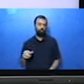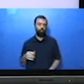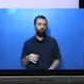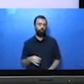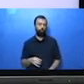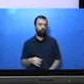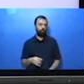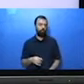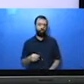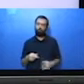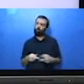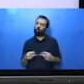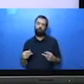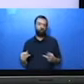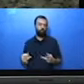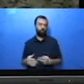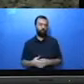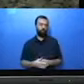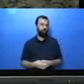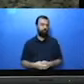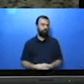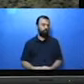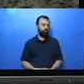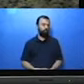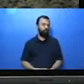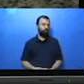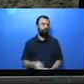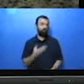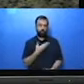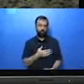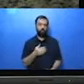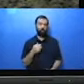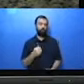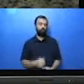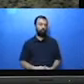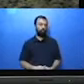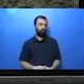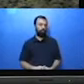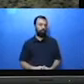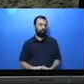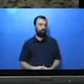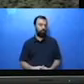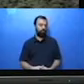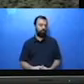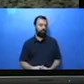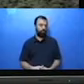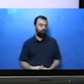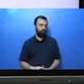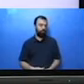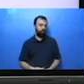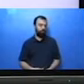Janeiro, Espírito Santo e Bahia. Mar dos Morros.